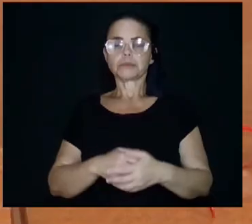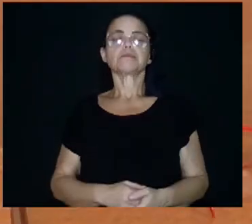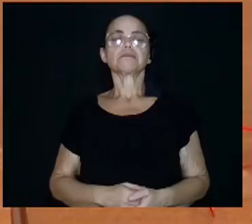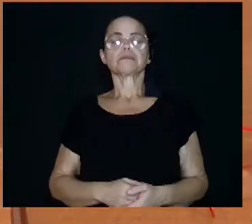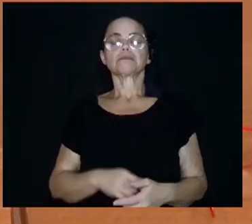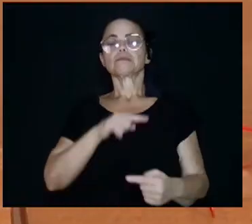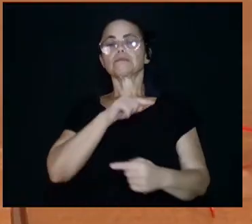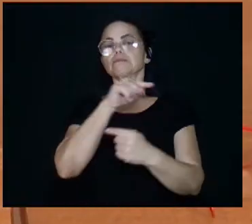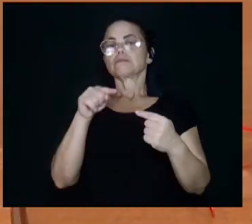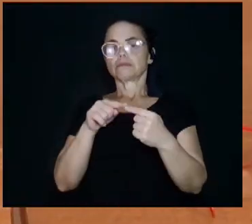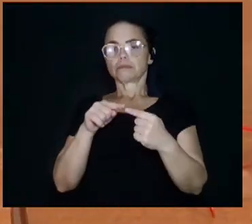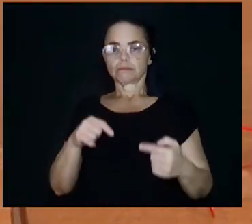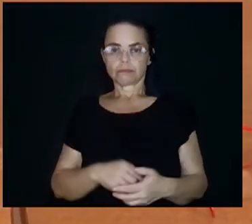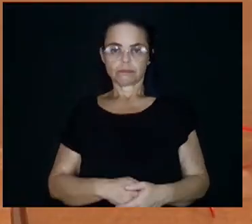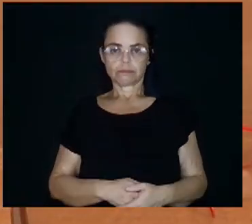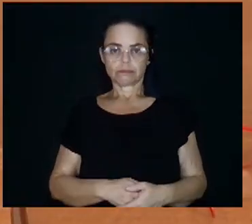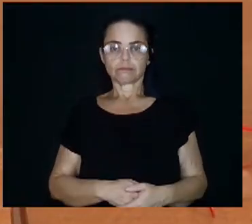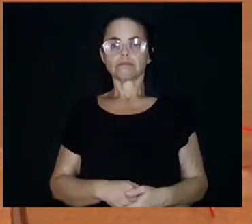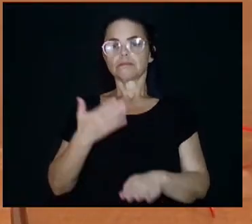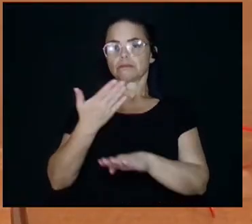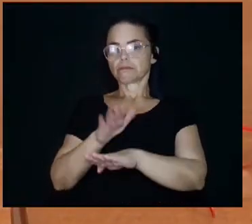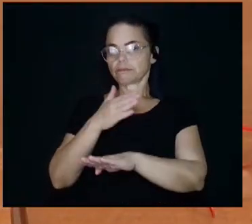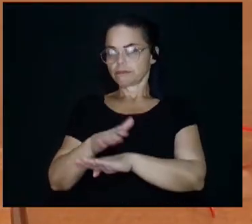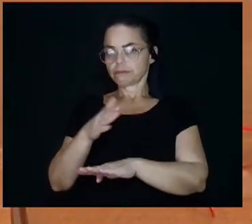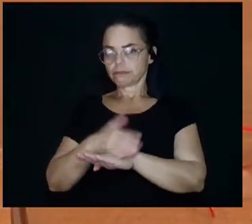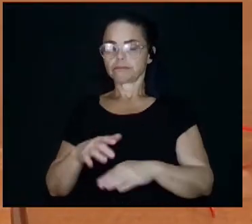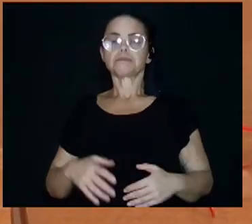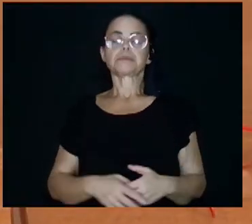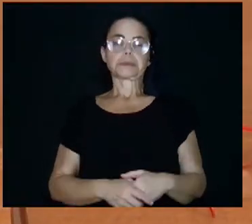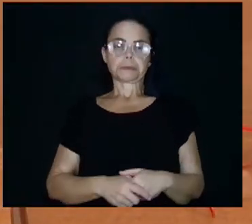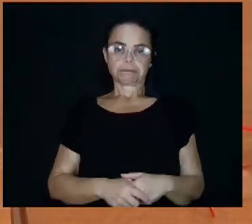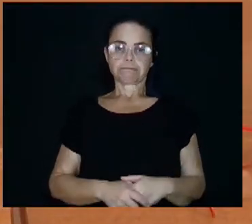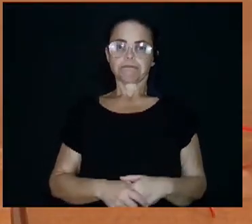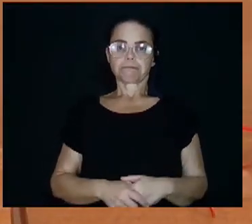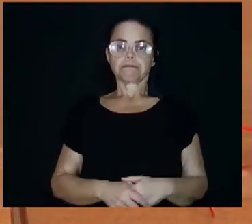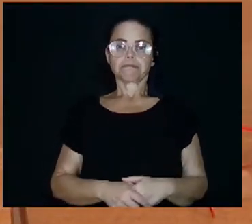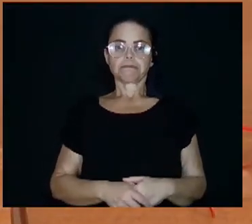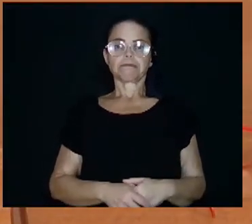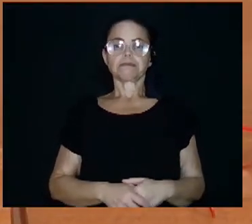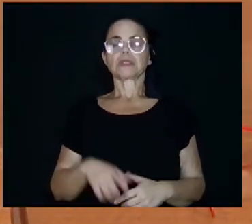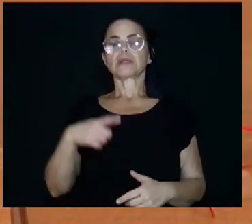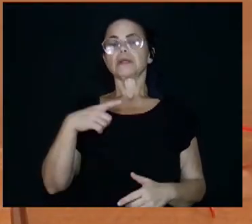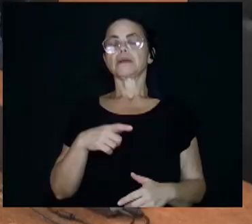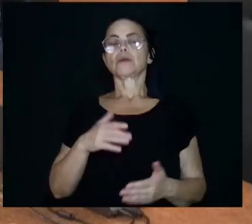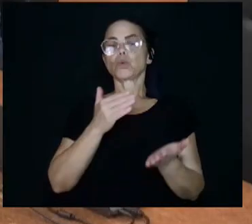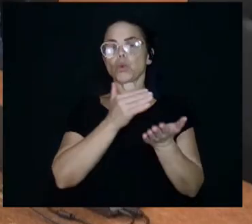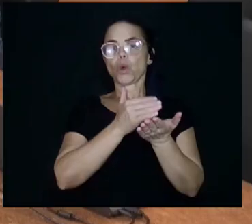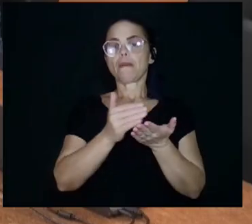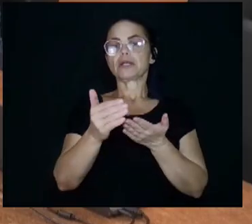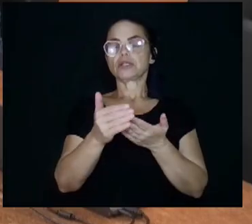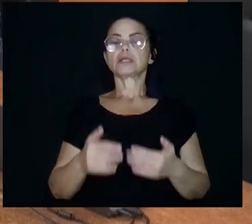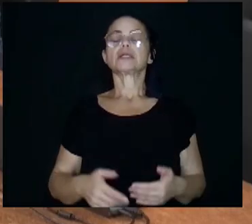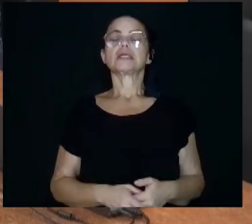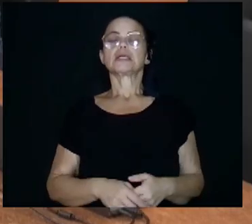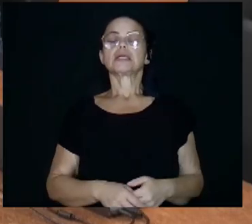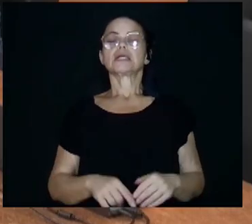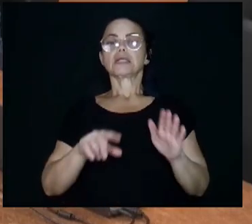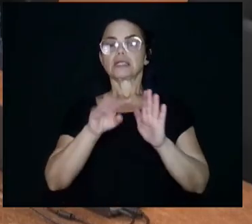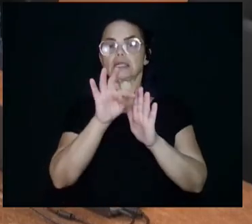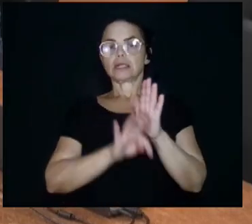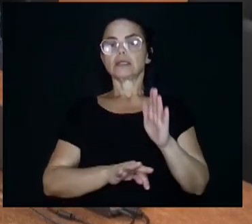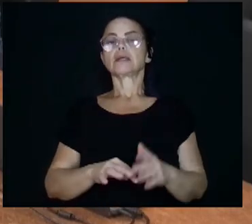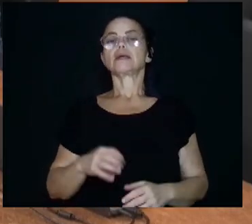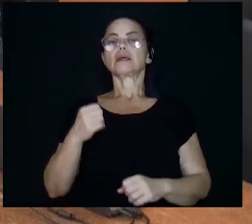práticos que a gente pretende a partir daí. Plano plurianual, lei